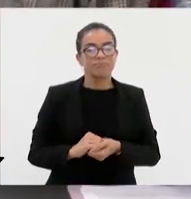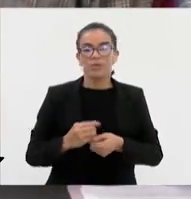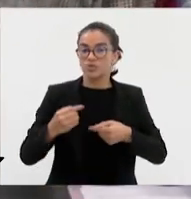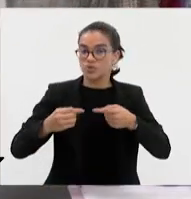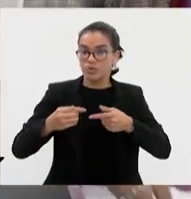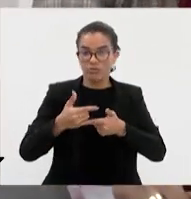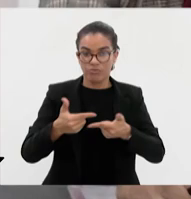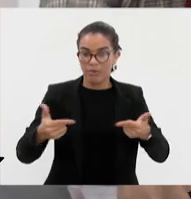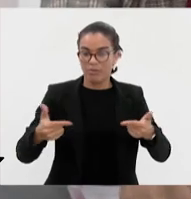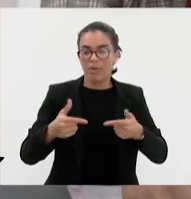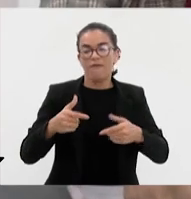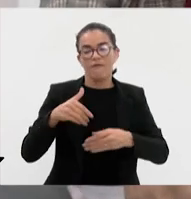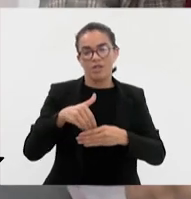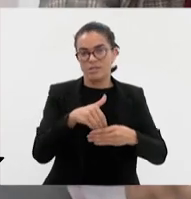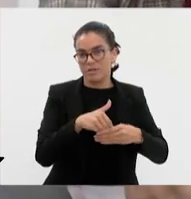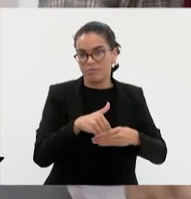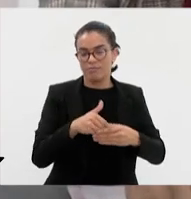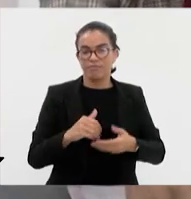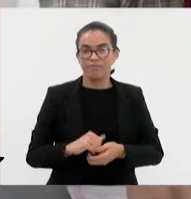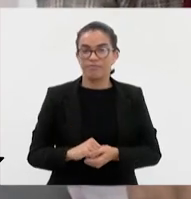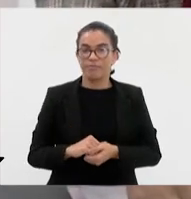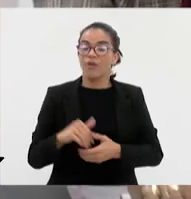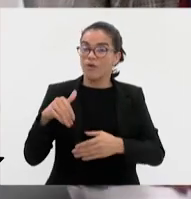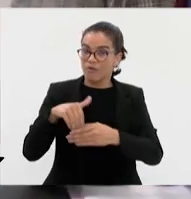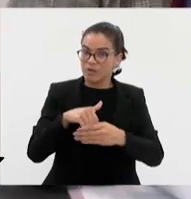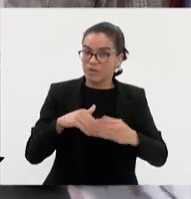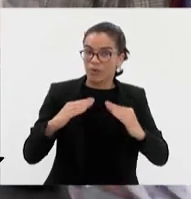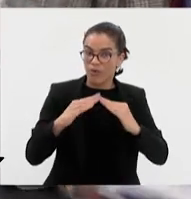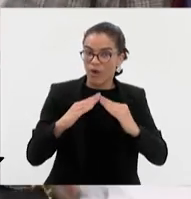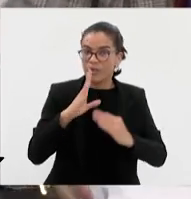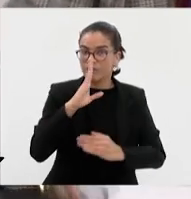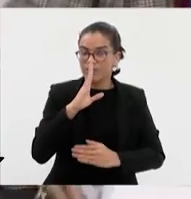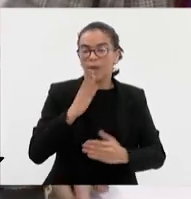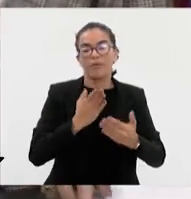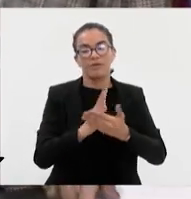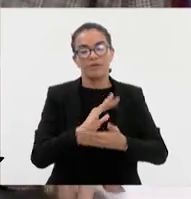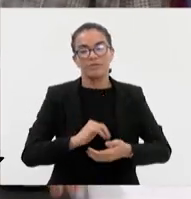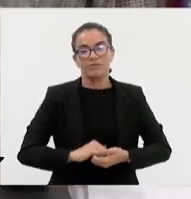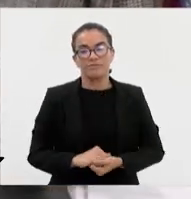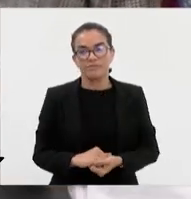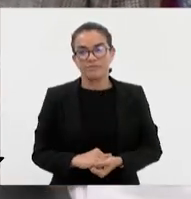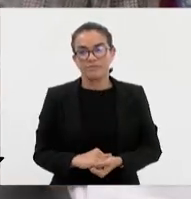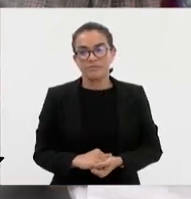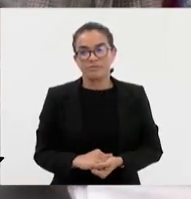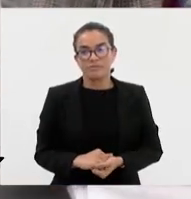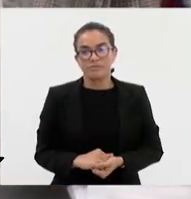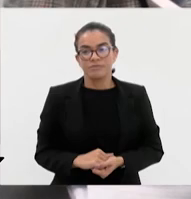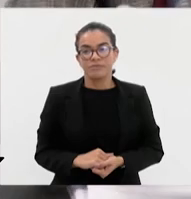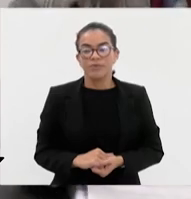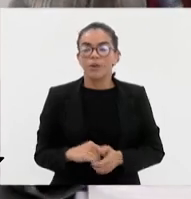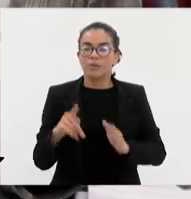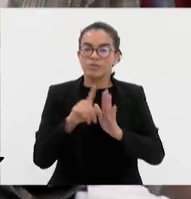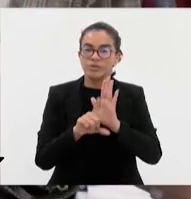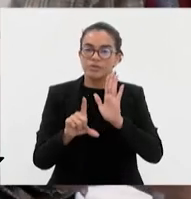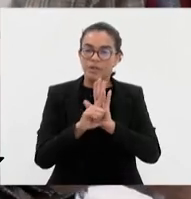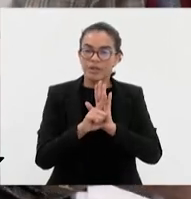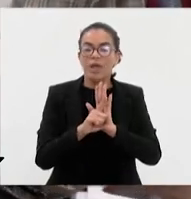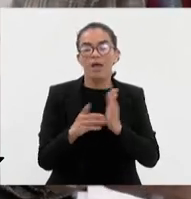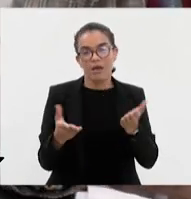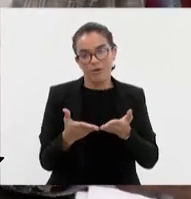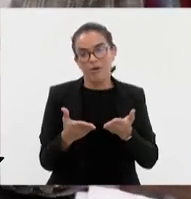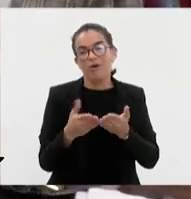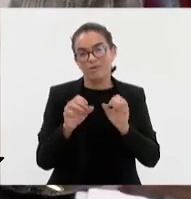quem queira discutir, em votação, os que aprovam permaneçam como estão, aprovado. Projeto, agora